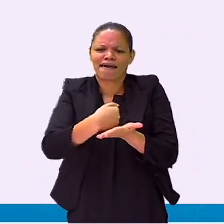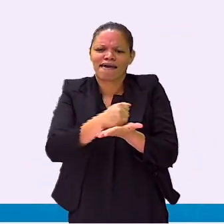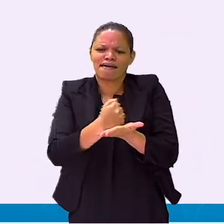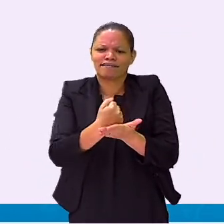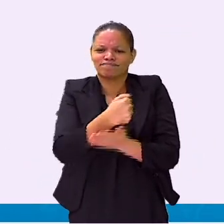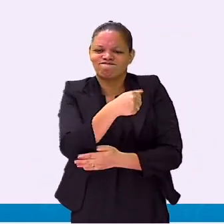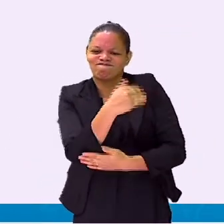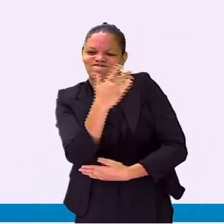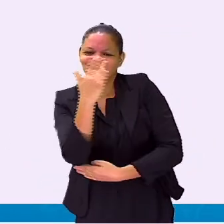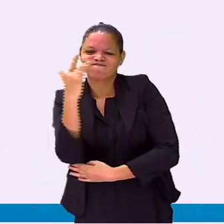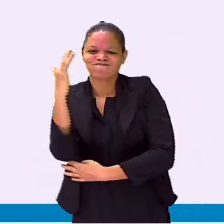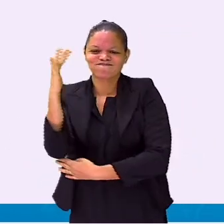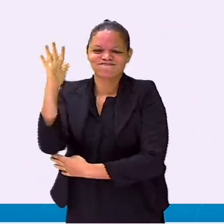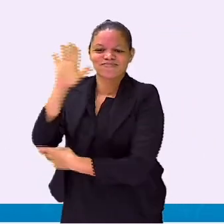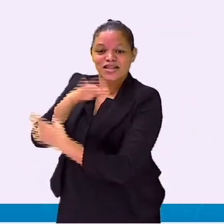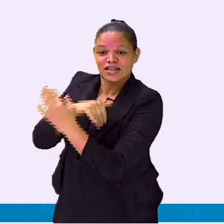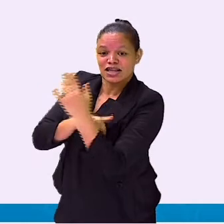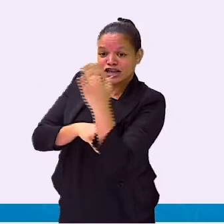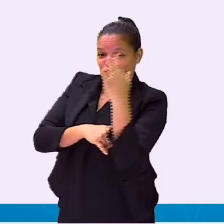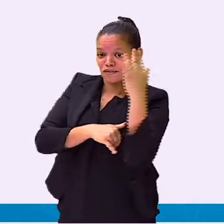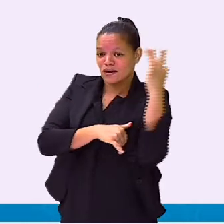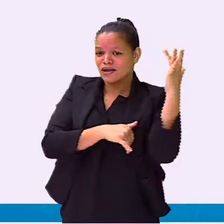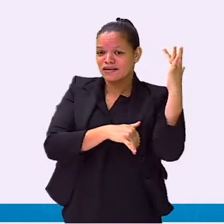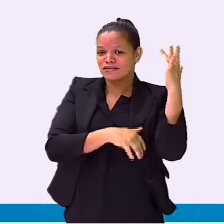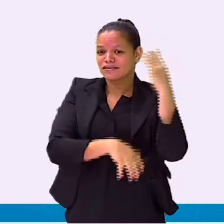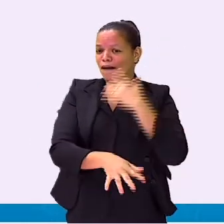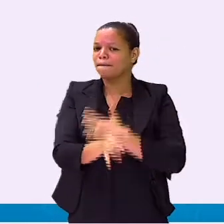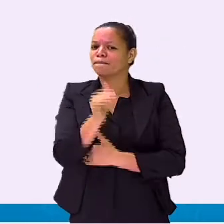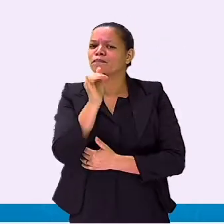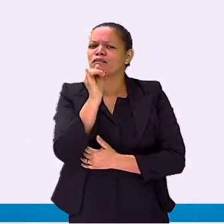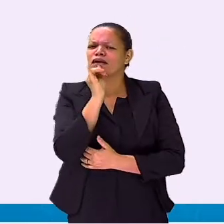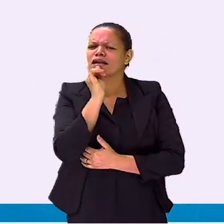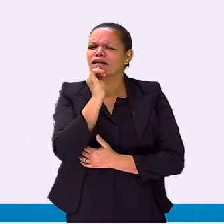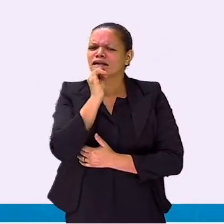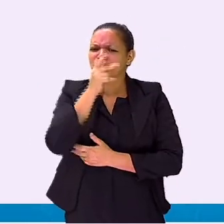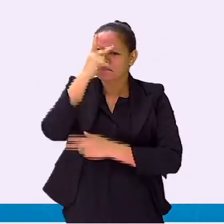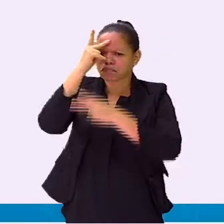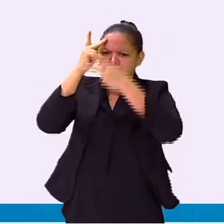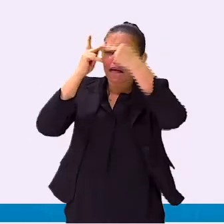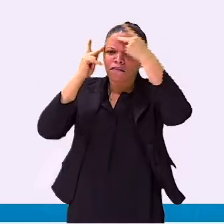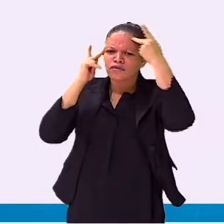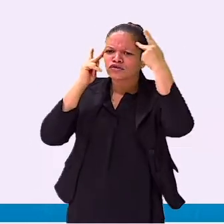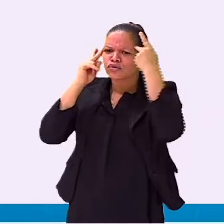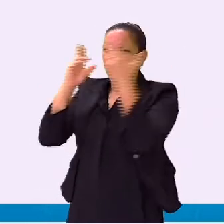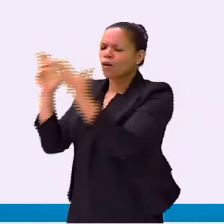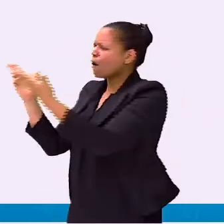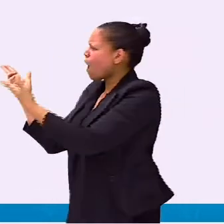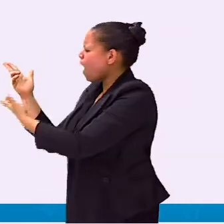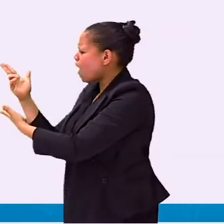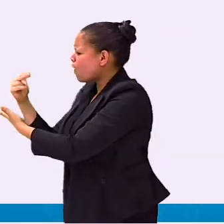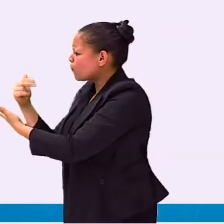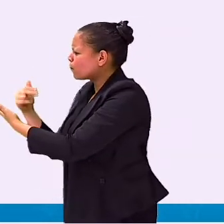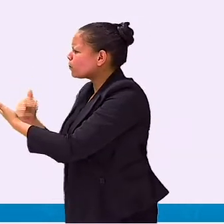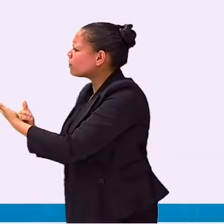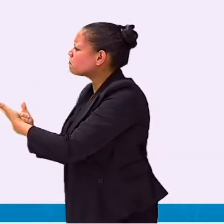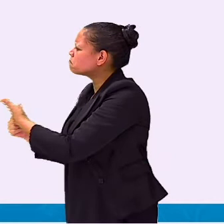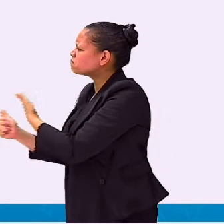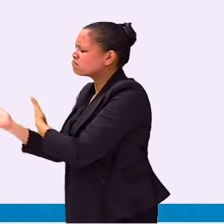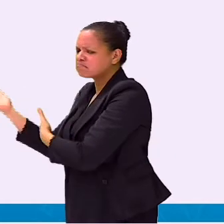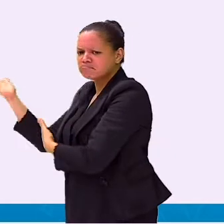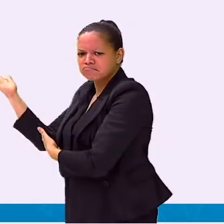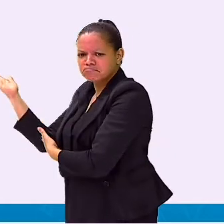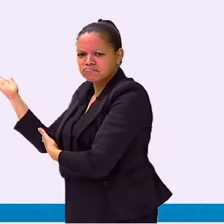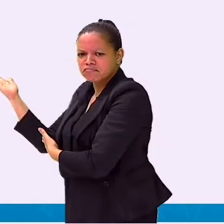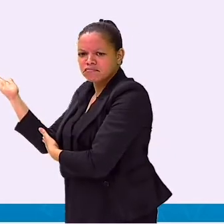imagem de uma pessoa sendo benzida, né? O que seria isso? Benzer, você sabe? Nós